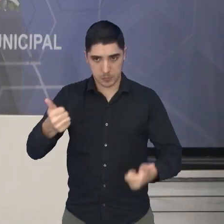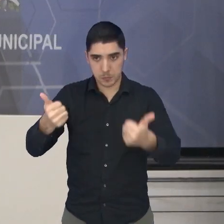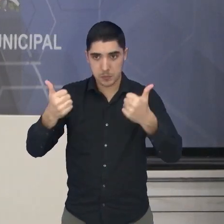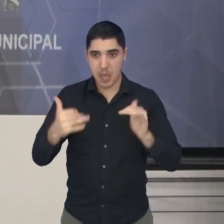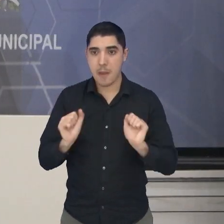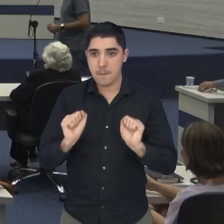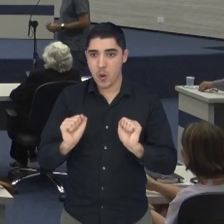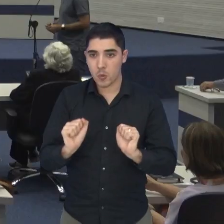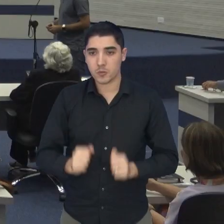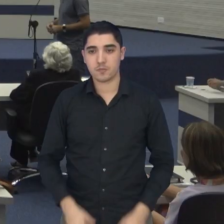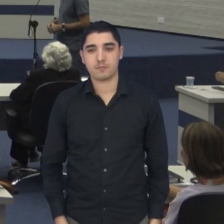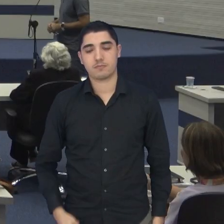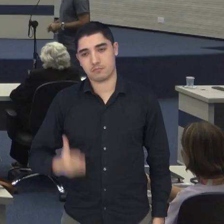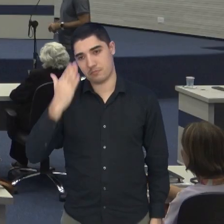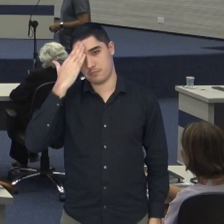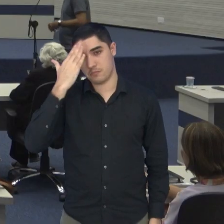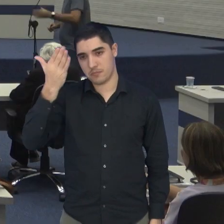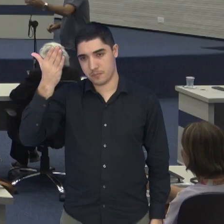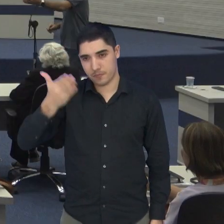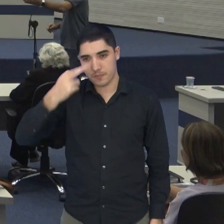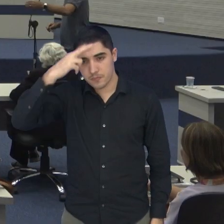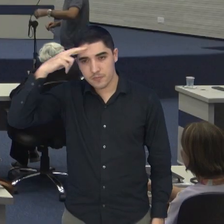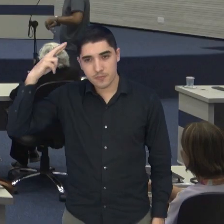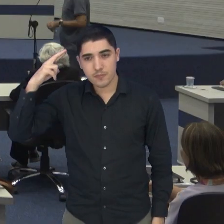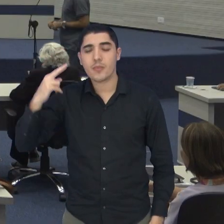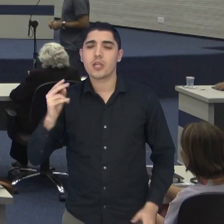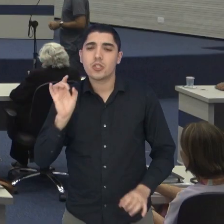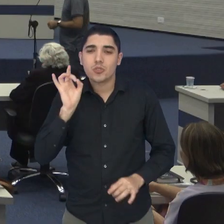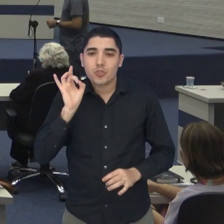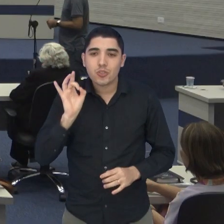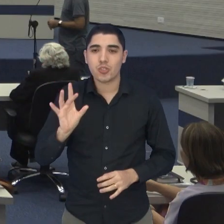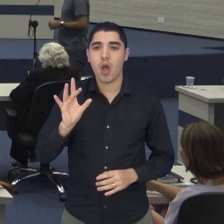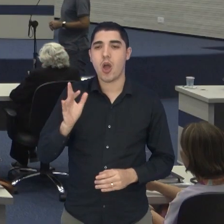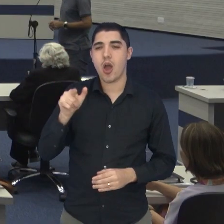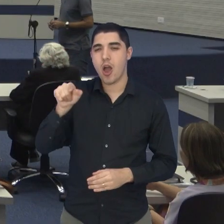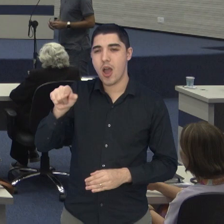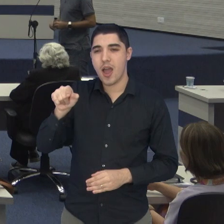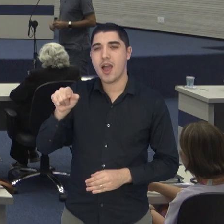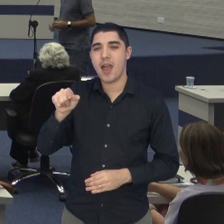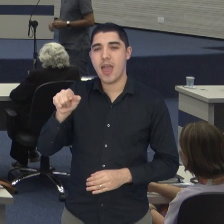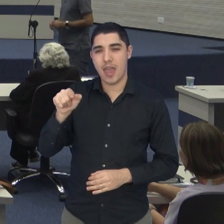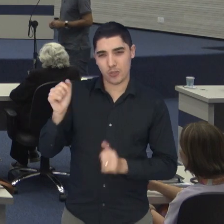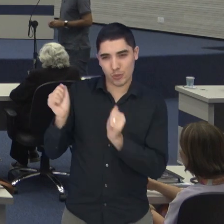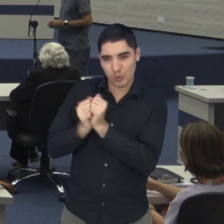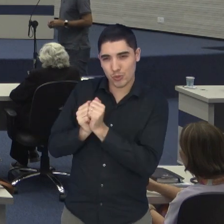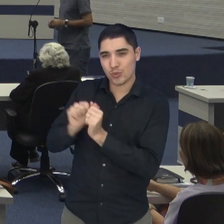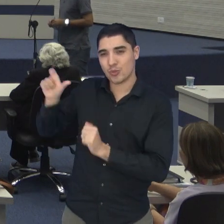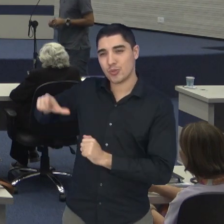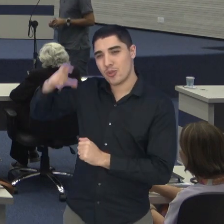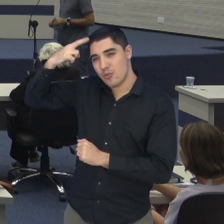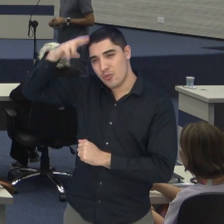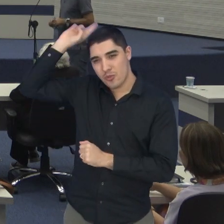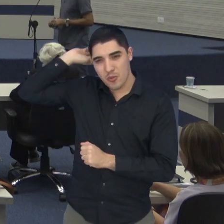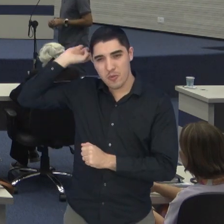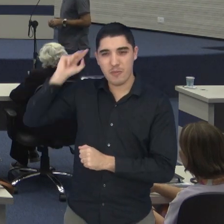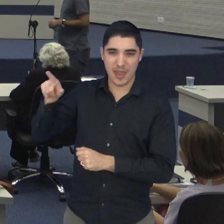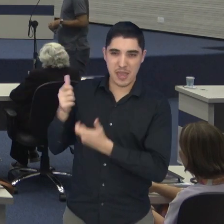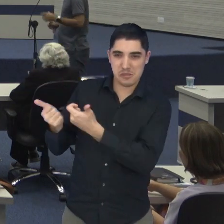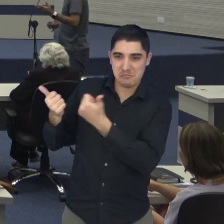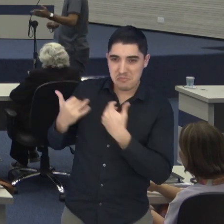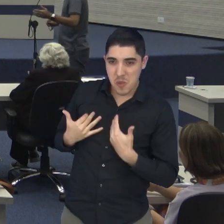Obrigado, vereador Roberto Chagas. Só junto com o Roberto, que trouxe essa grande